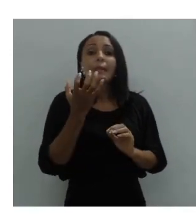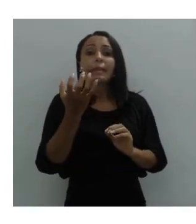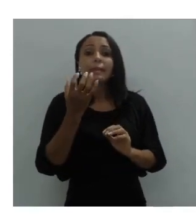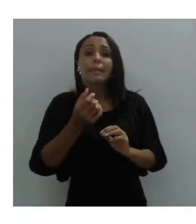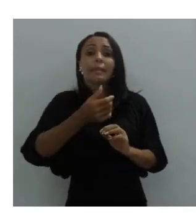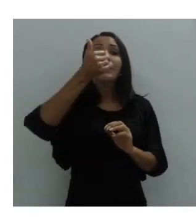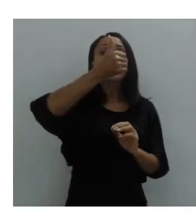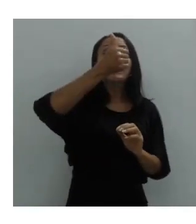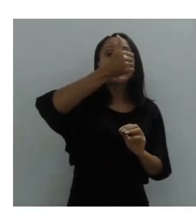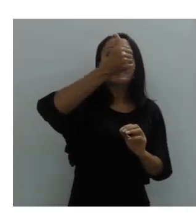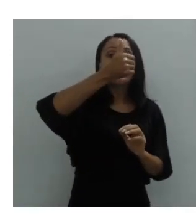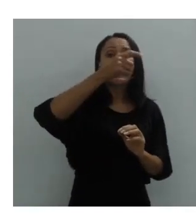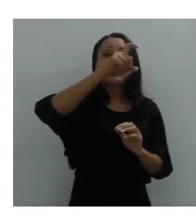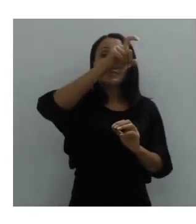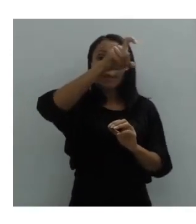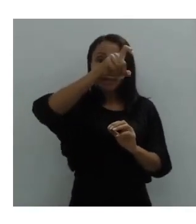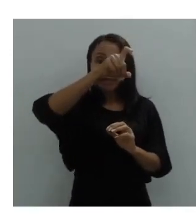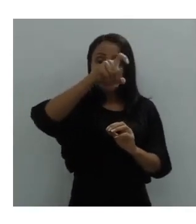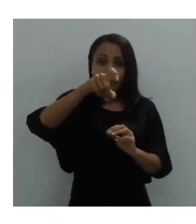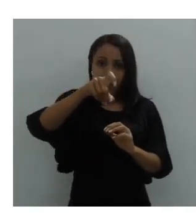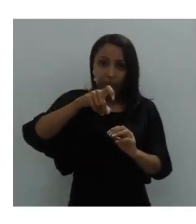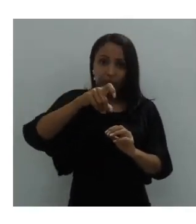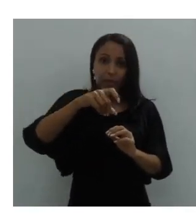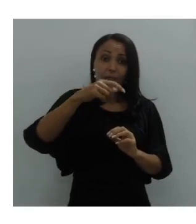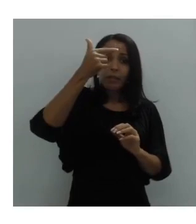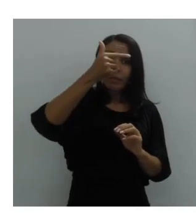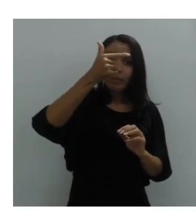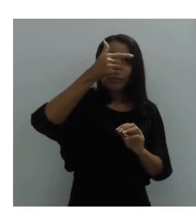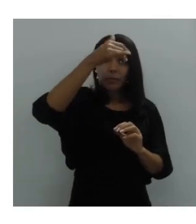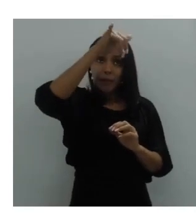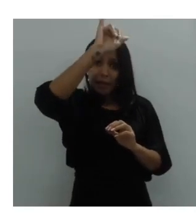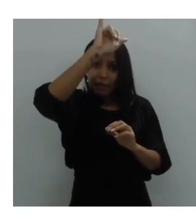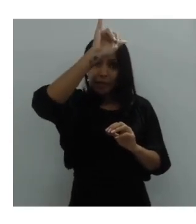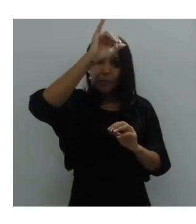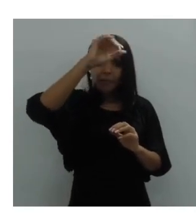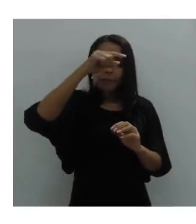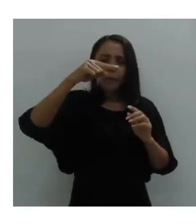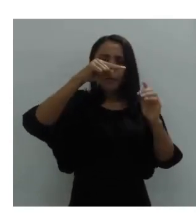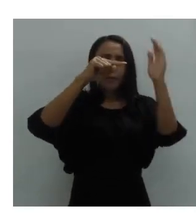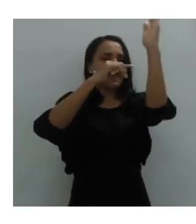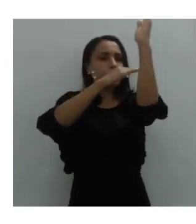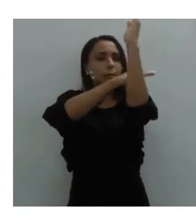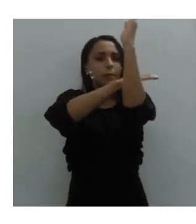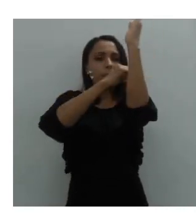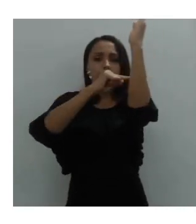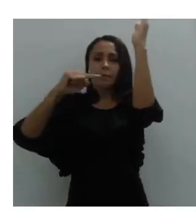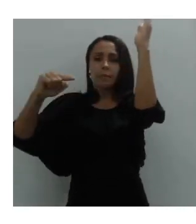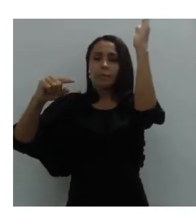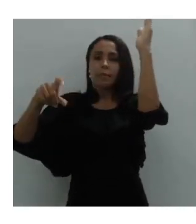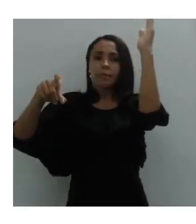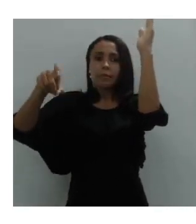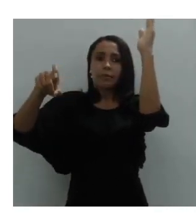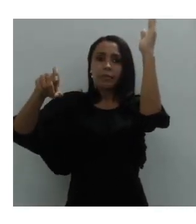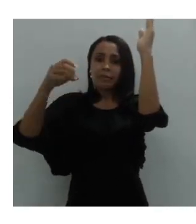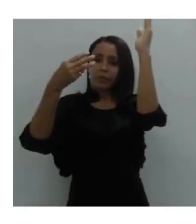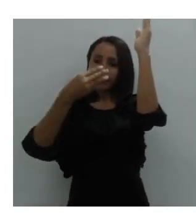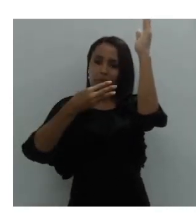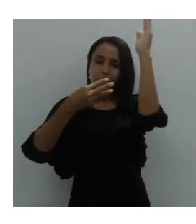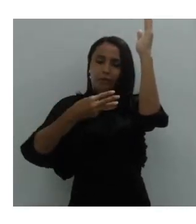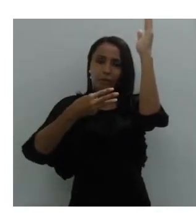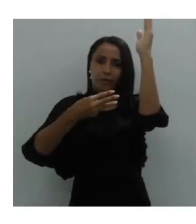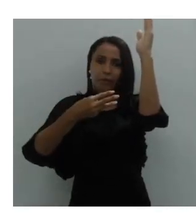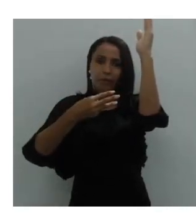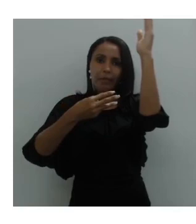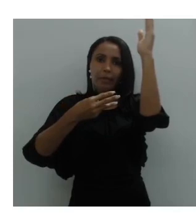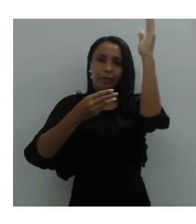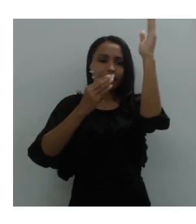primeiro é x e o segundo é y. O primeiro sendo x como 3, ou seja, é à direita do